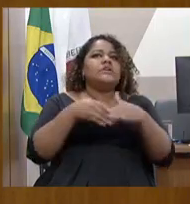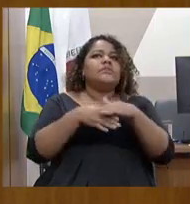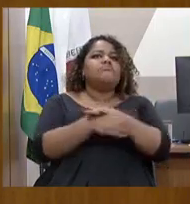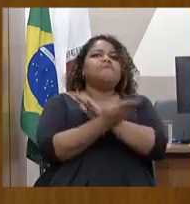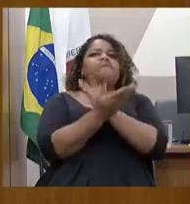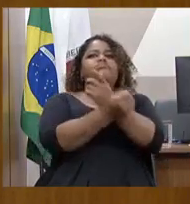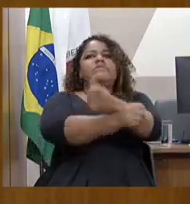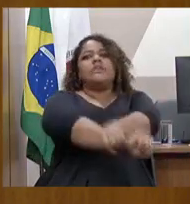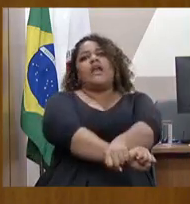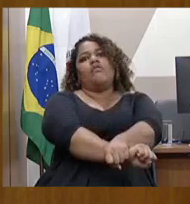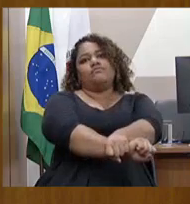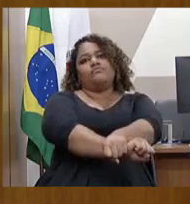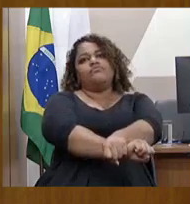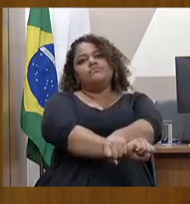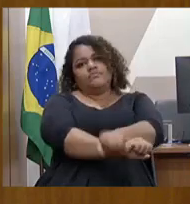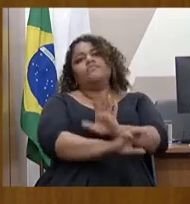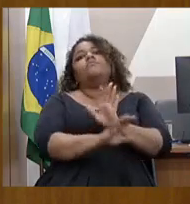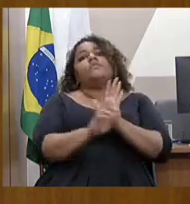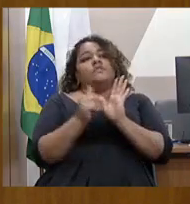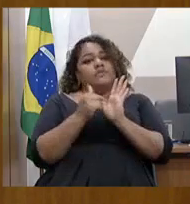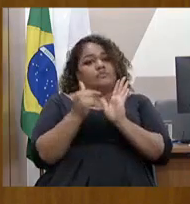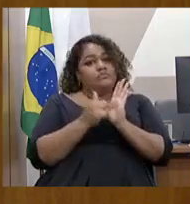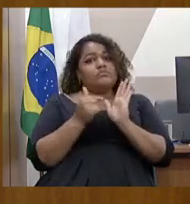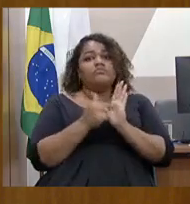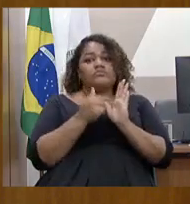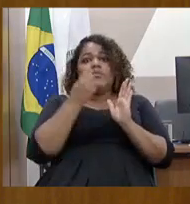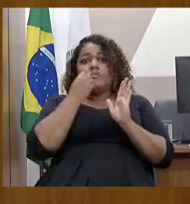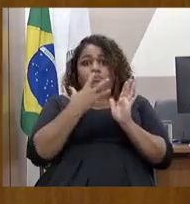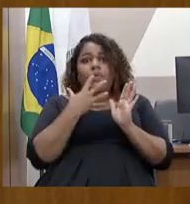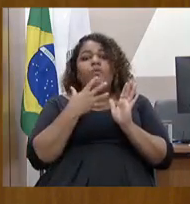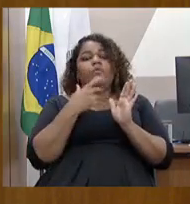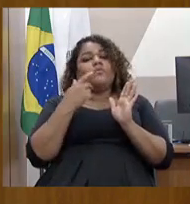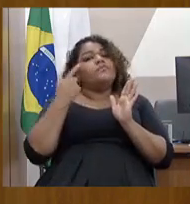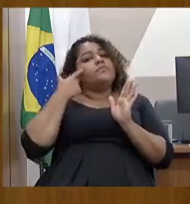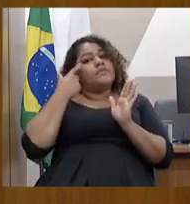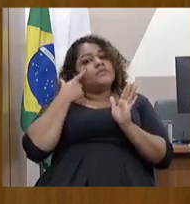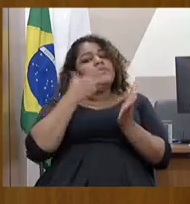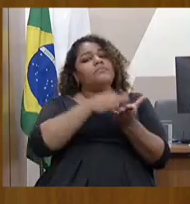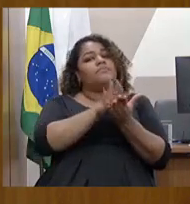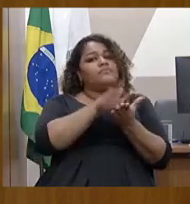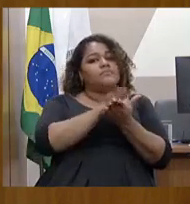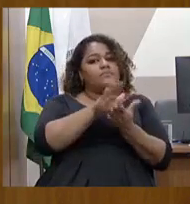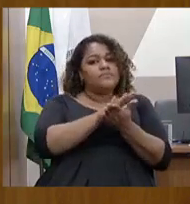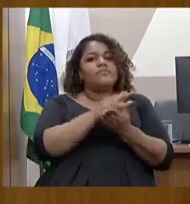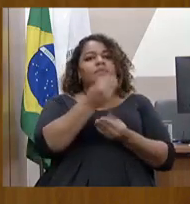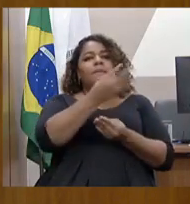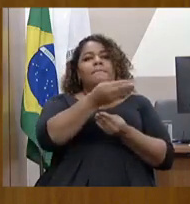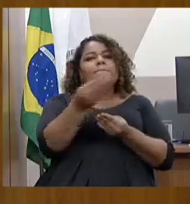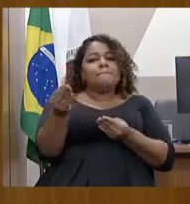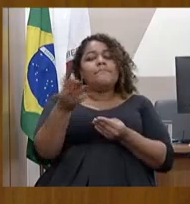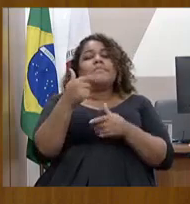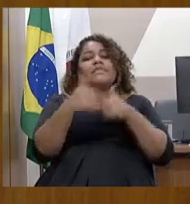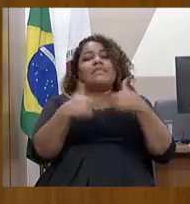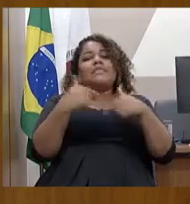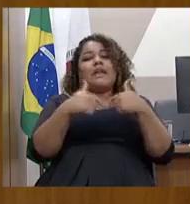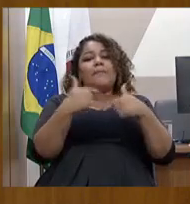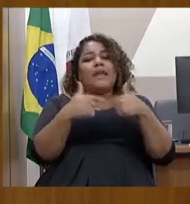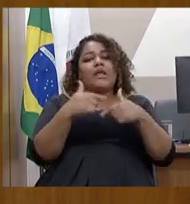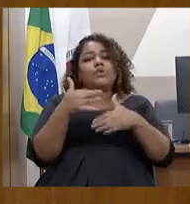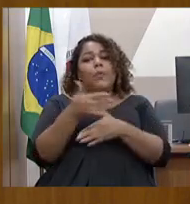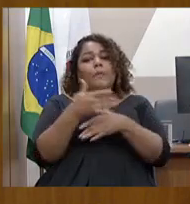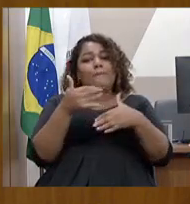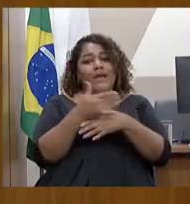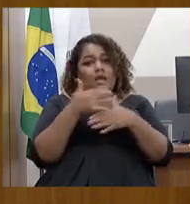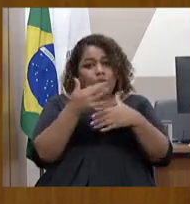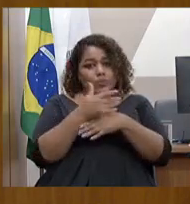o formato da cartilha para conscientizar mesmo que seja trabalhador Urbano né que eu sentei e conversei rapidamente com o senhor